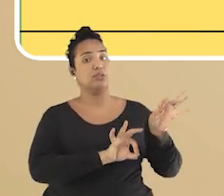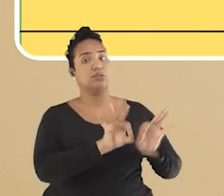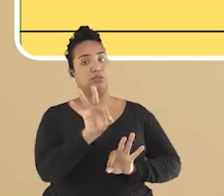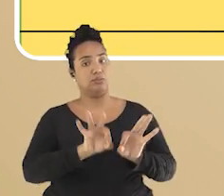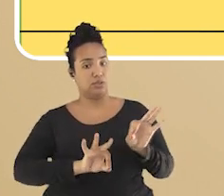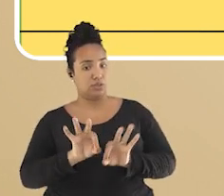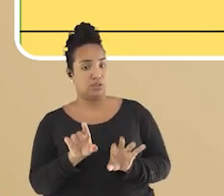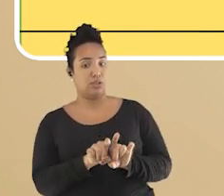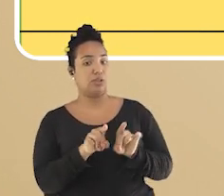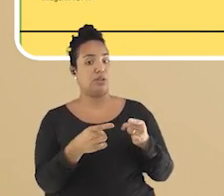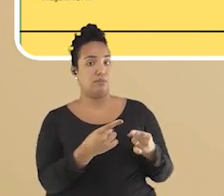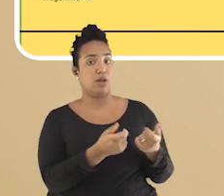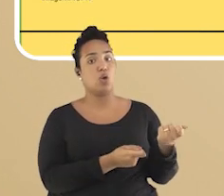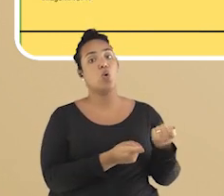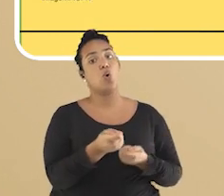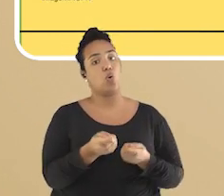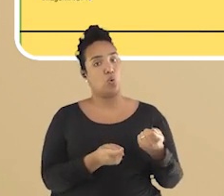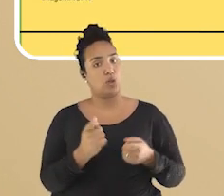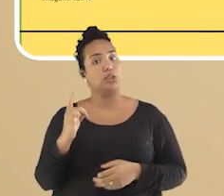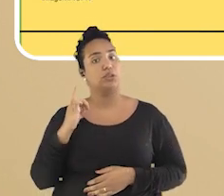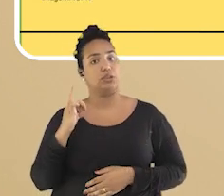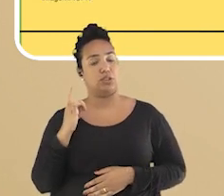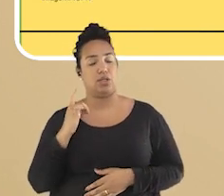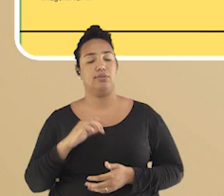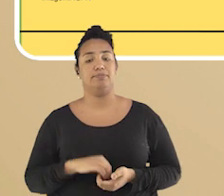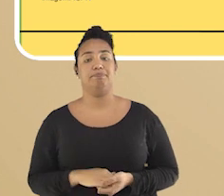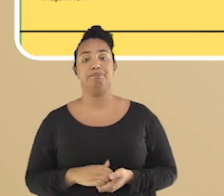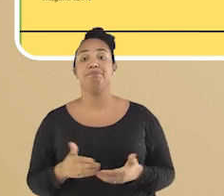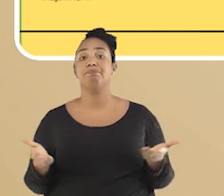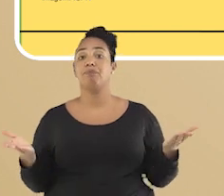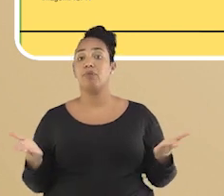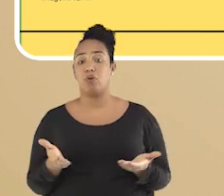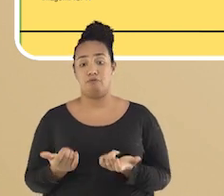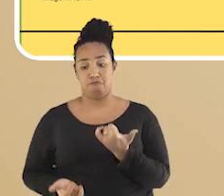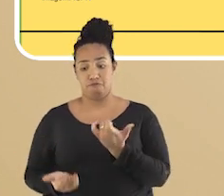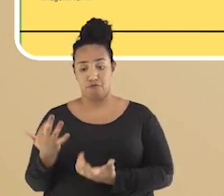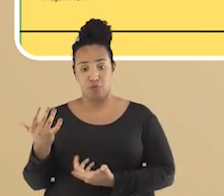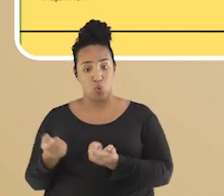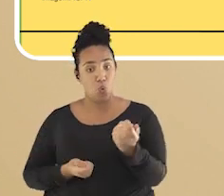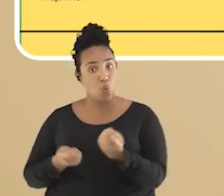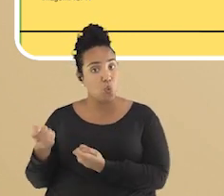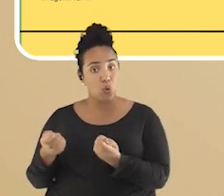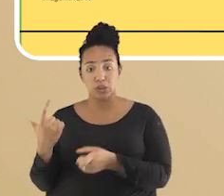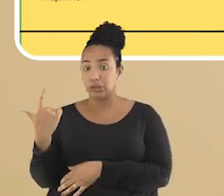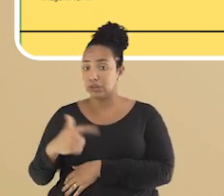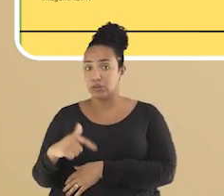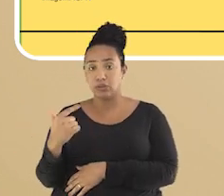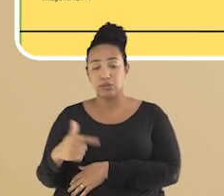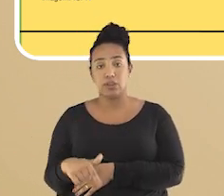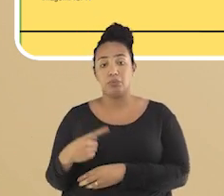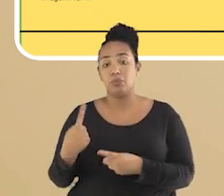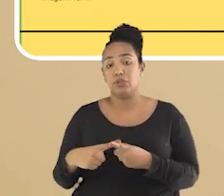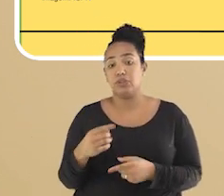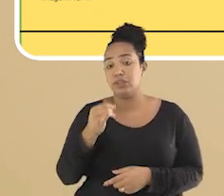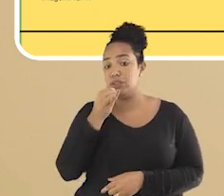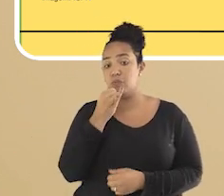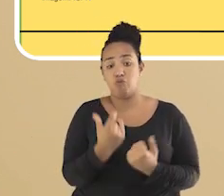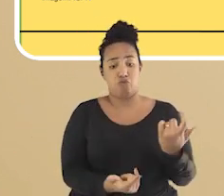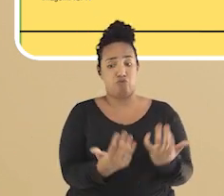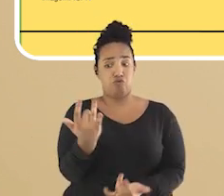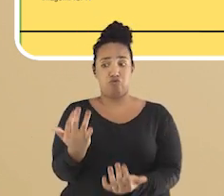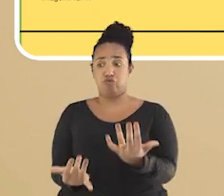e controlada. Já a queimada descontrolada é quando se perde o controle do fogo